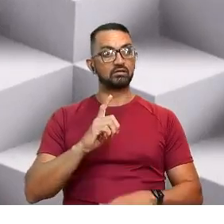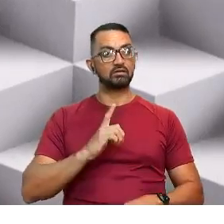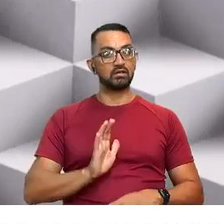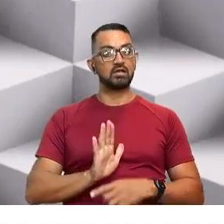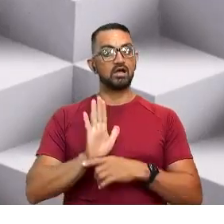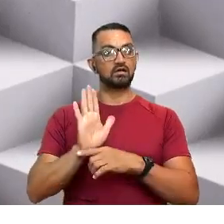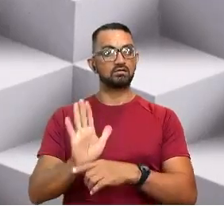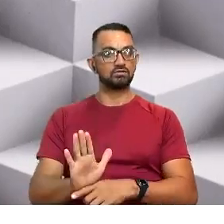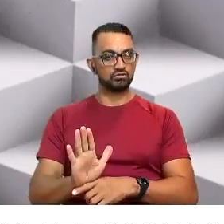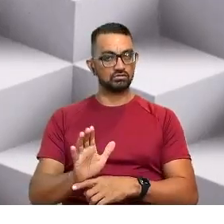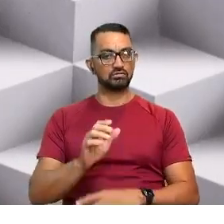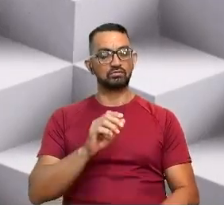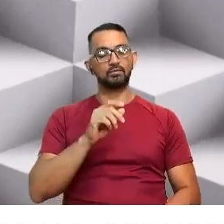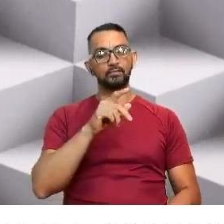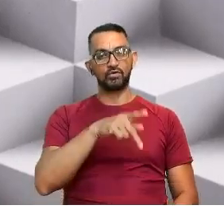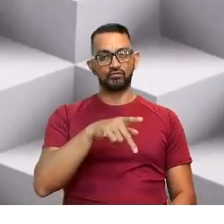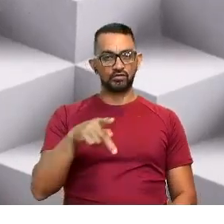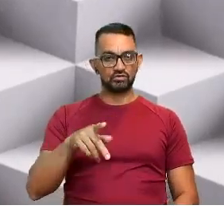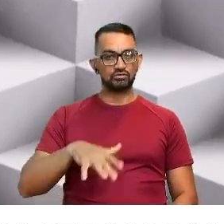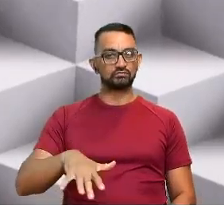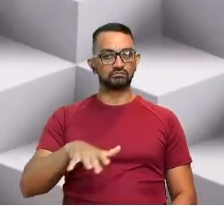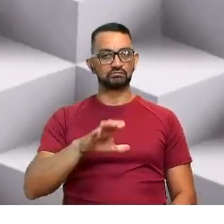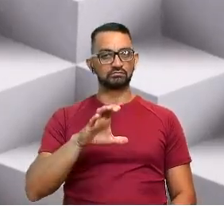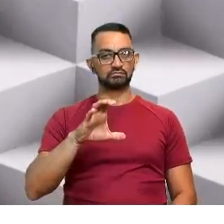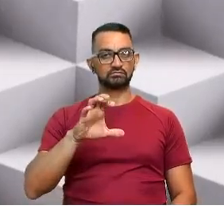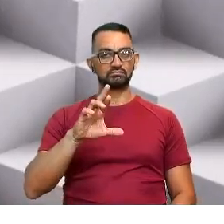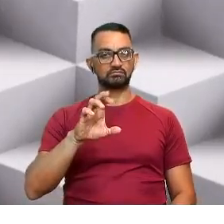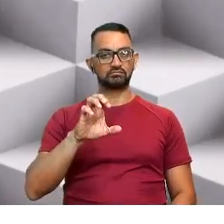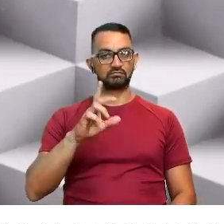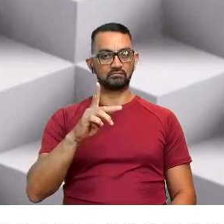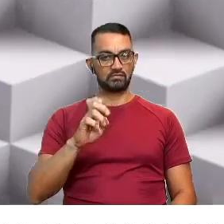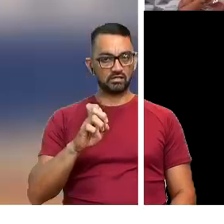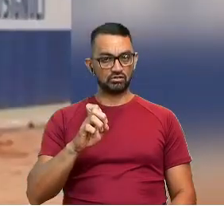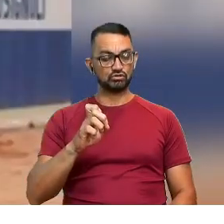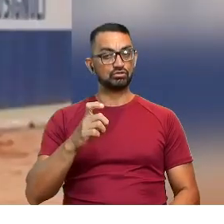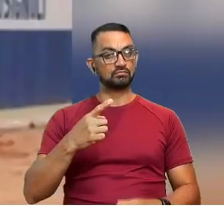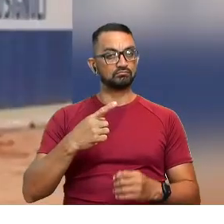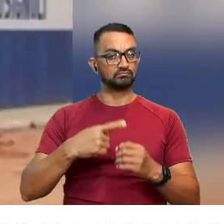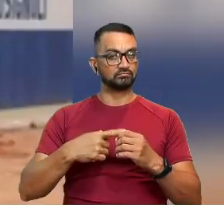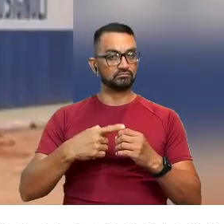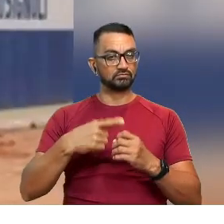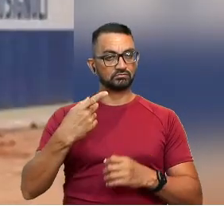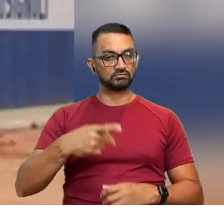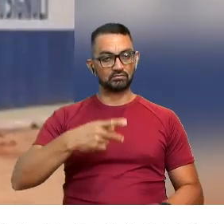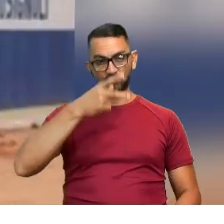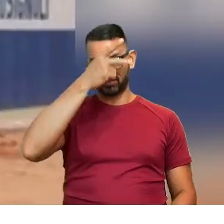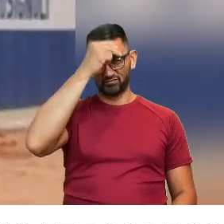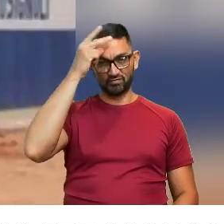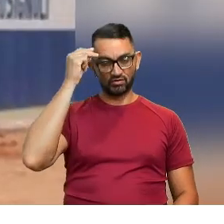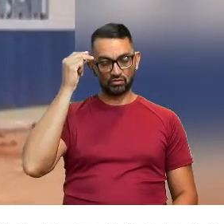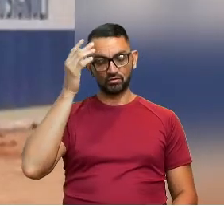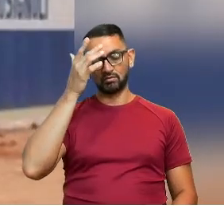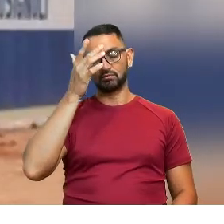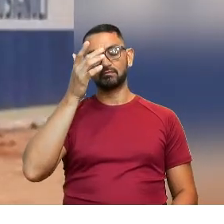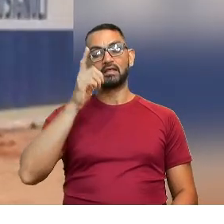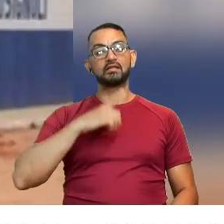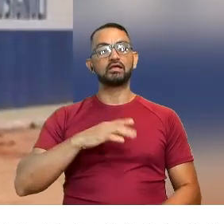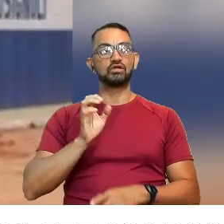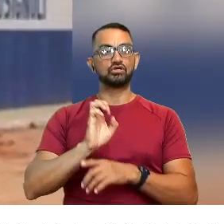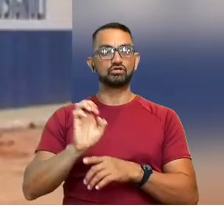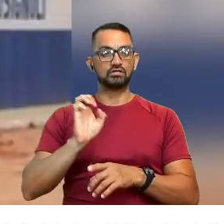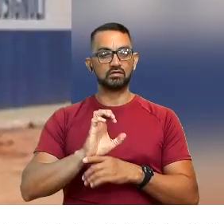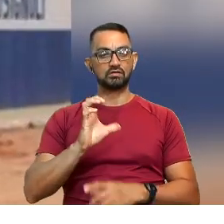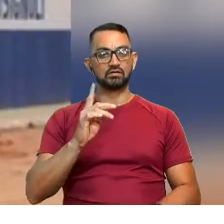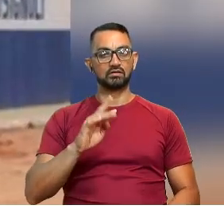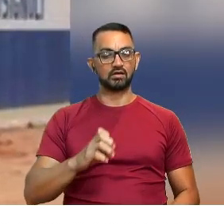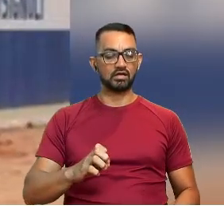que atuam como auxiliares de professores nas creches do município Os Estagiários que entraram em contato com a